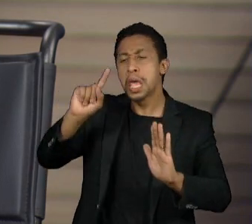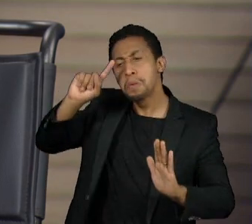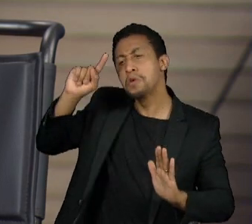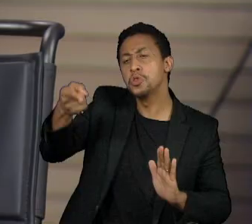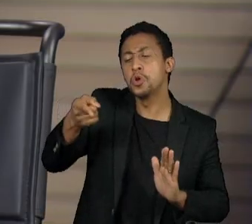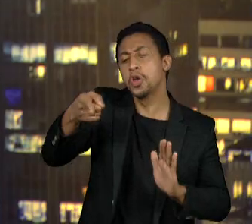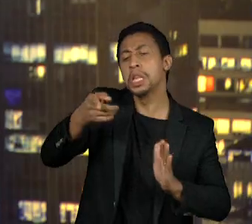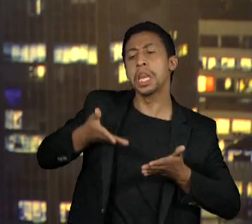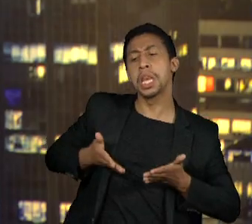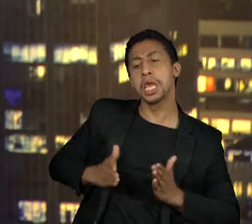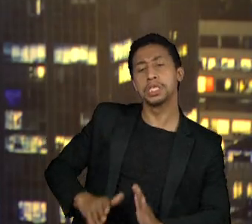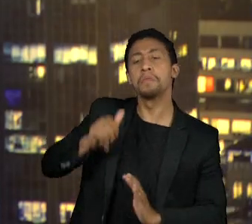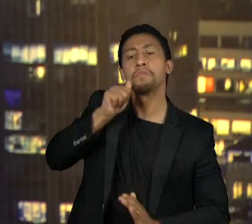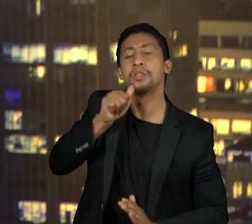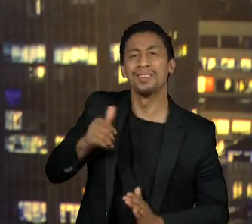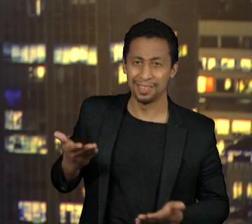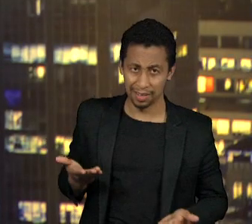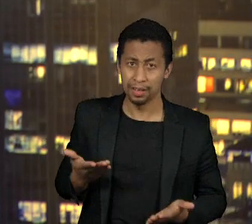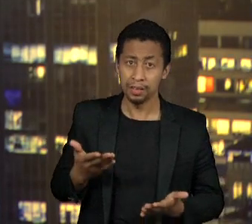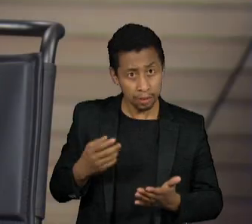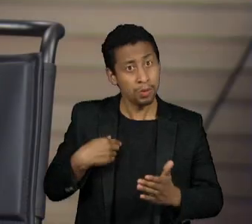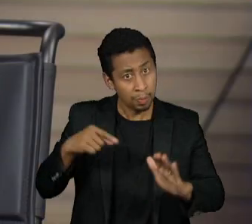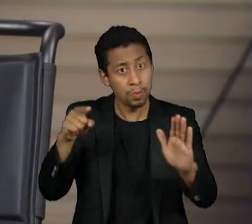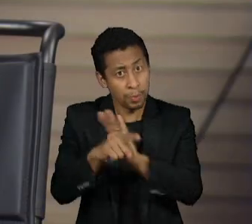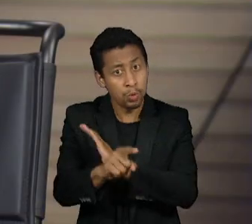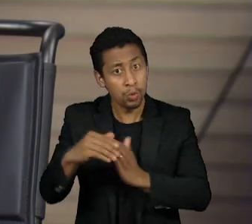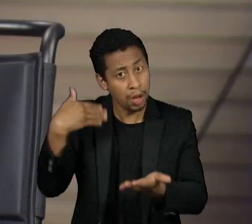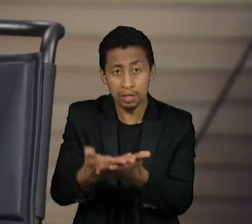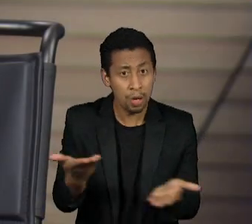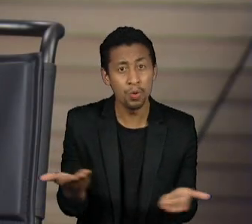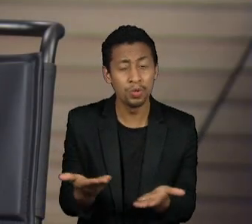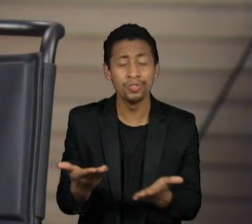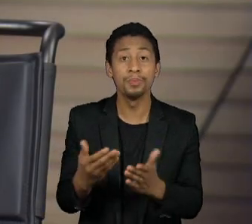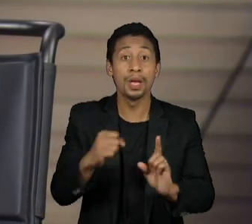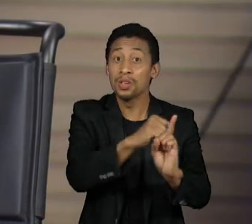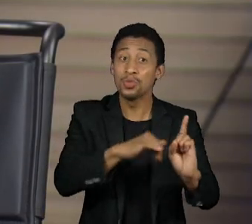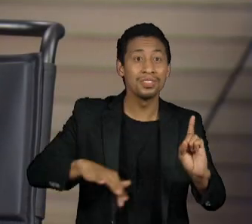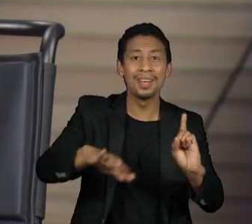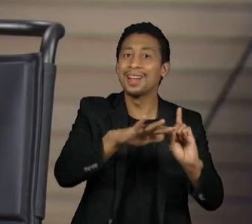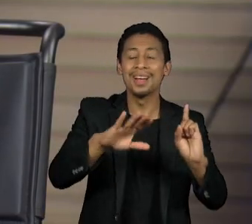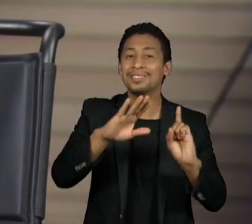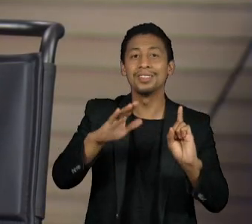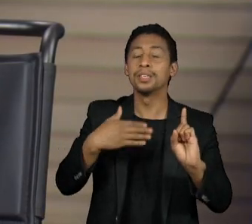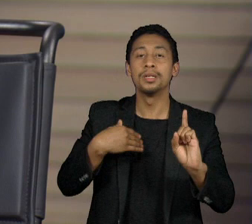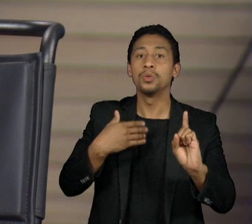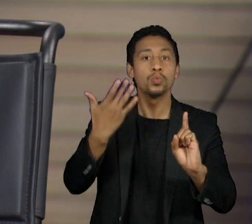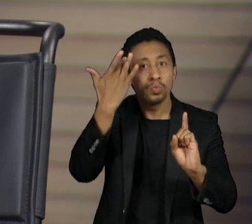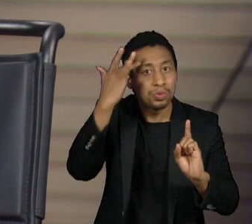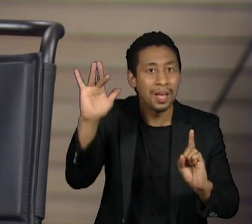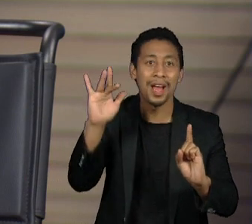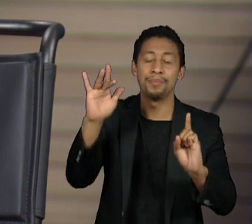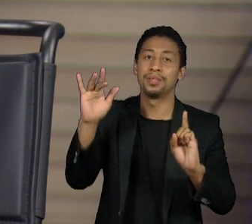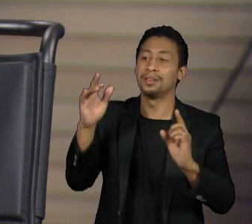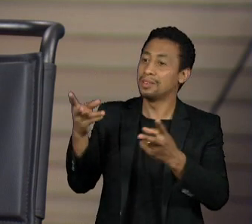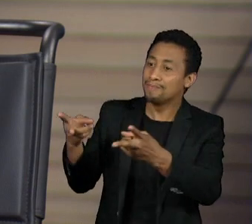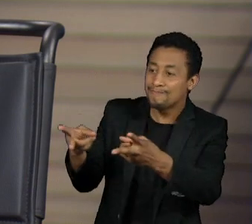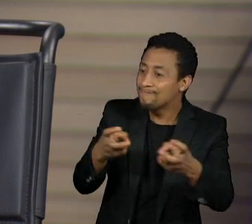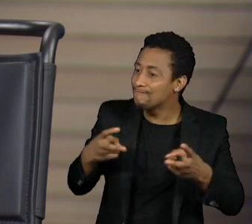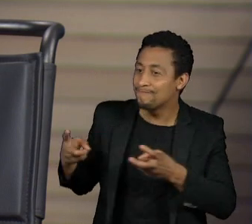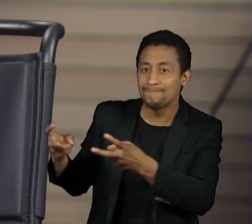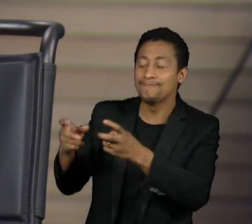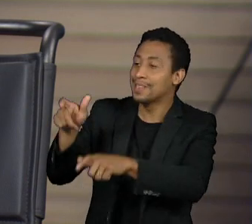menina? Né? Porque é uma sociedade que tem uma dificuldade de reconhecer que as meninas estão em vulnerabilidade porque são